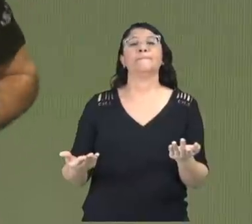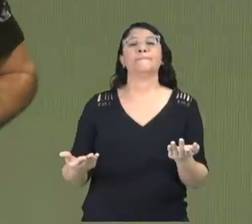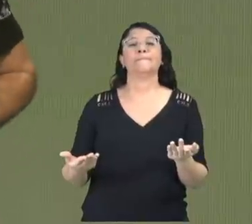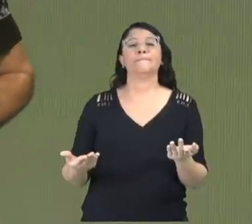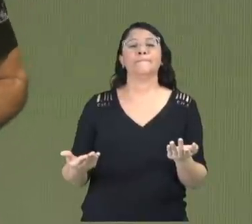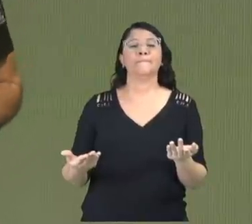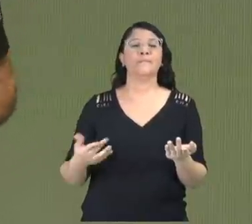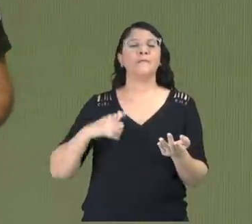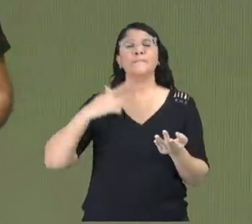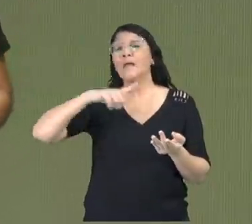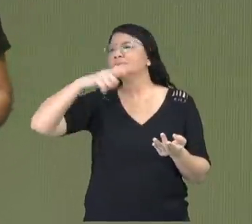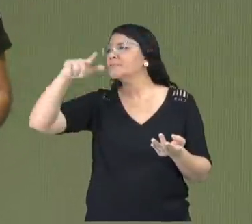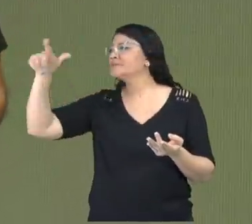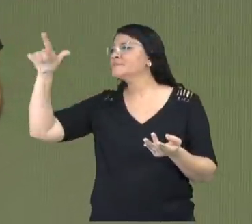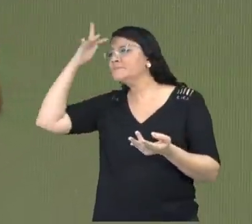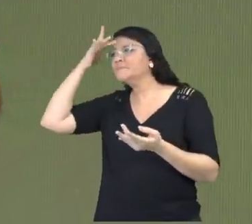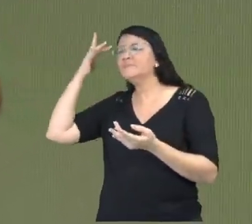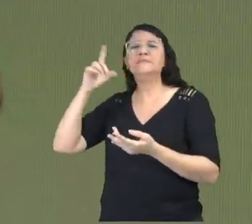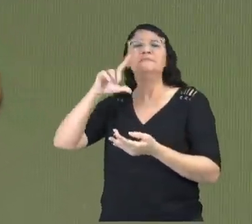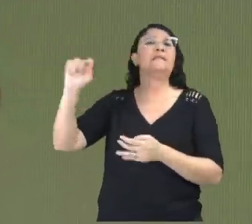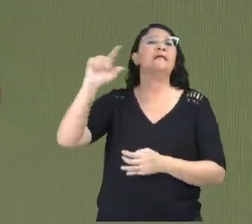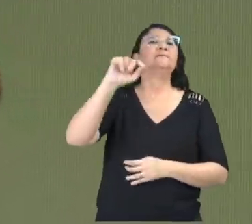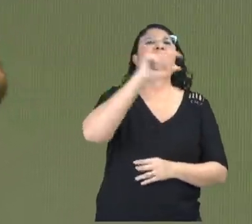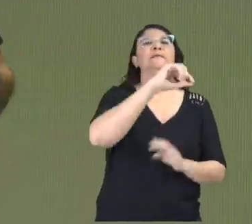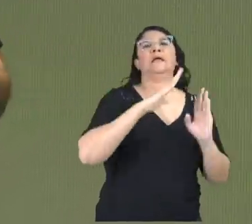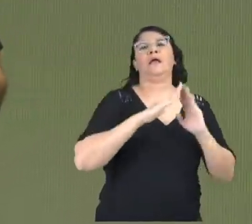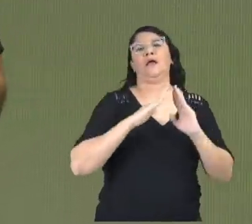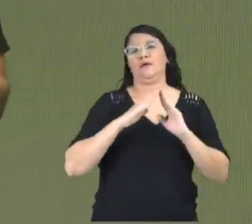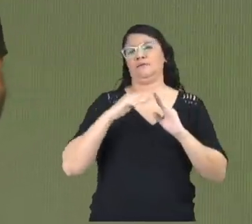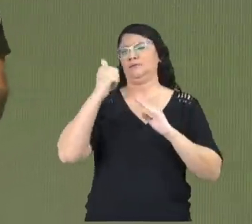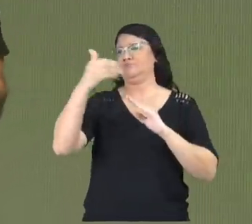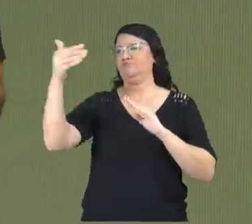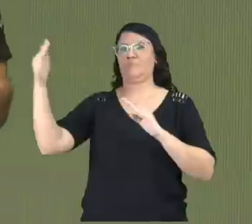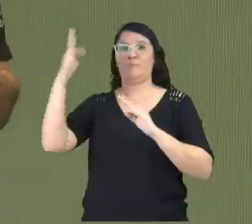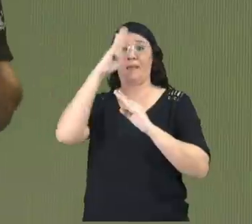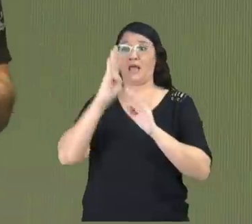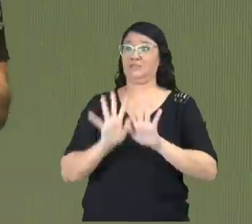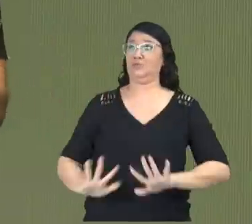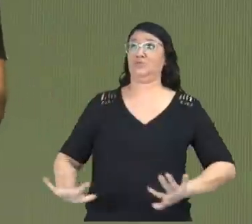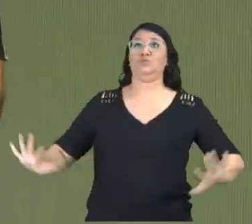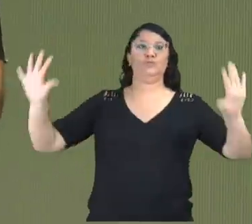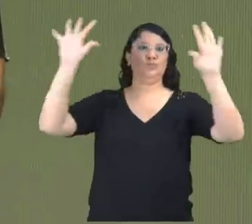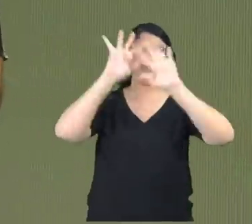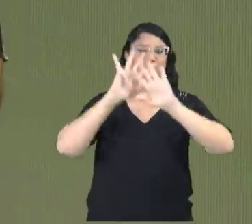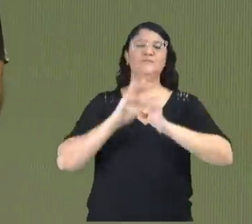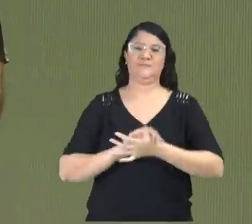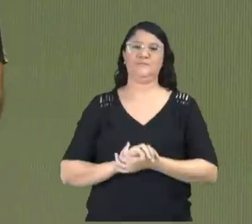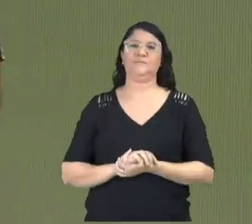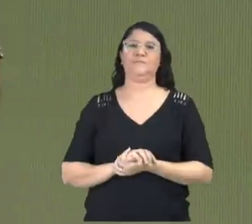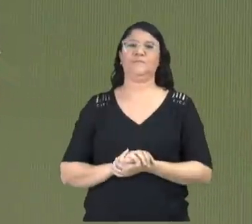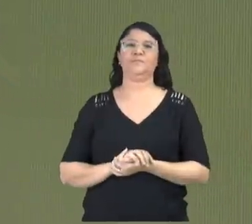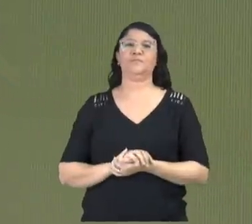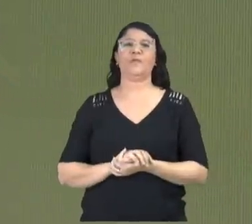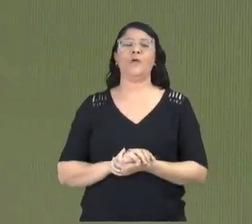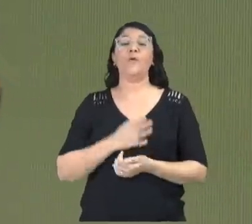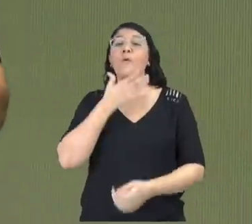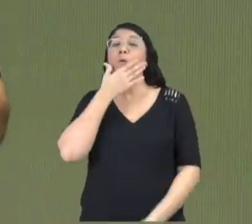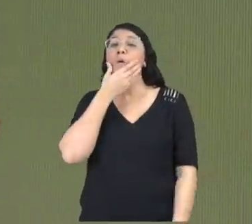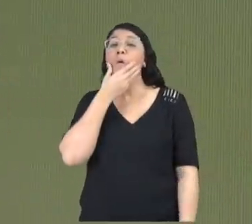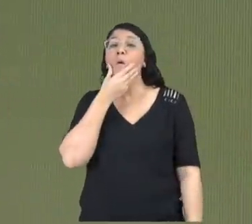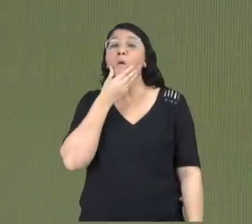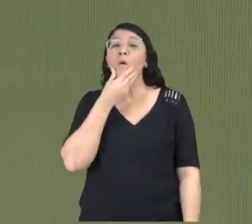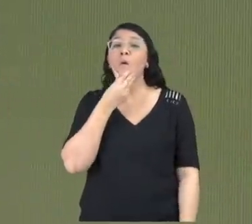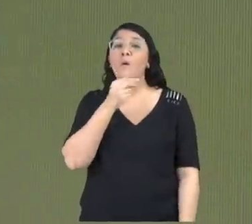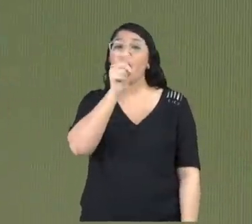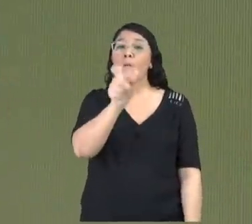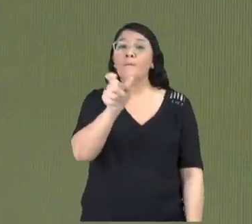centenas e centenas de casas no Brasil afora. Mas eu quero dizer o seguinte, gente, nós estamos, homens, vou dar só